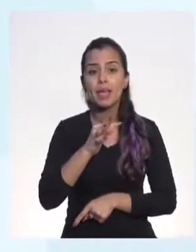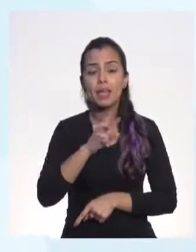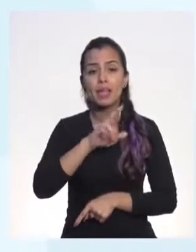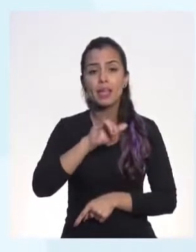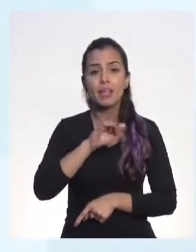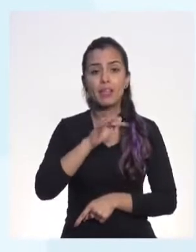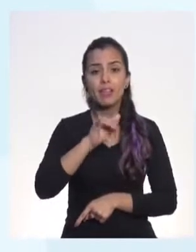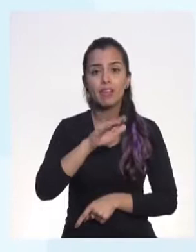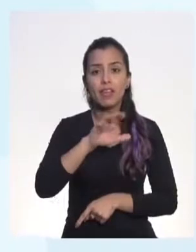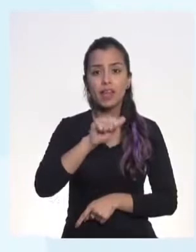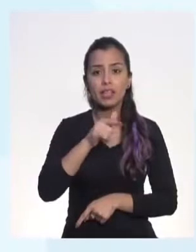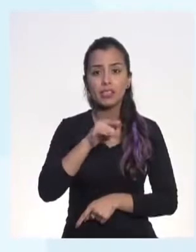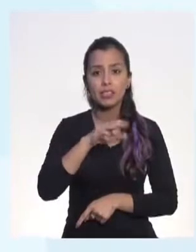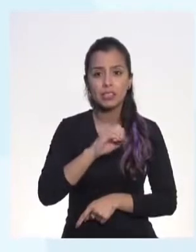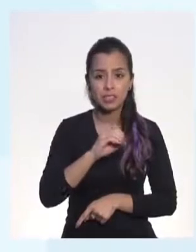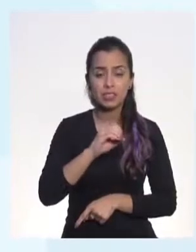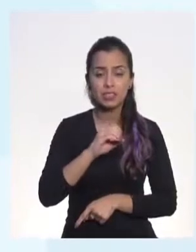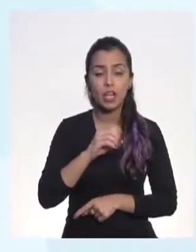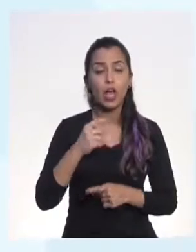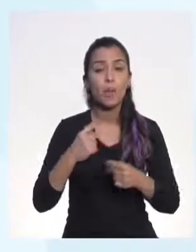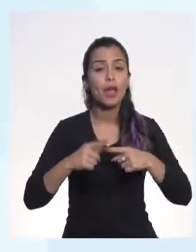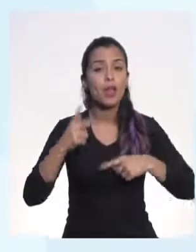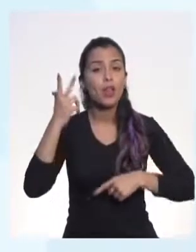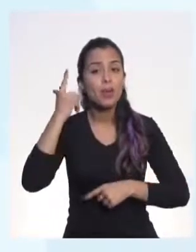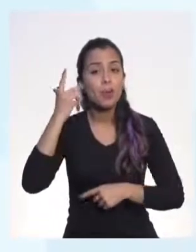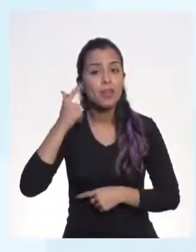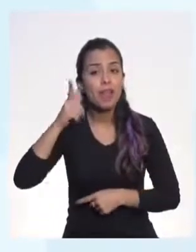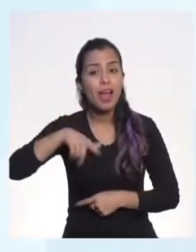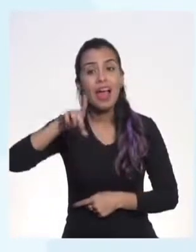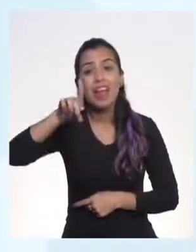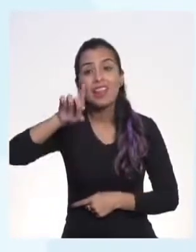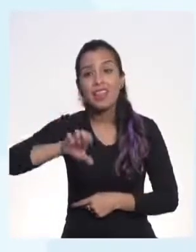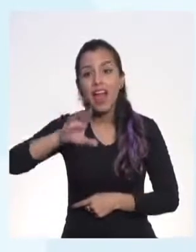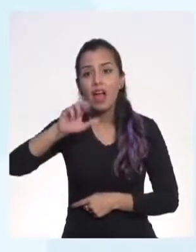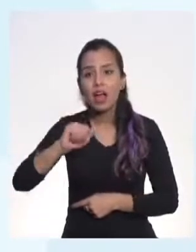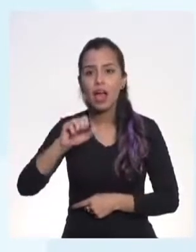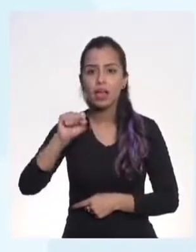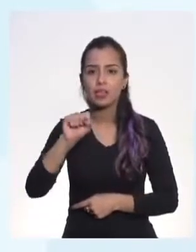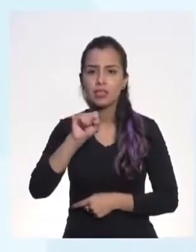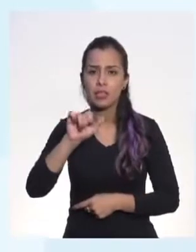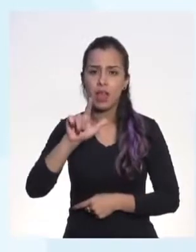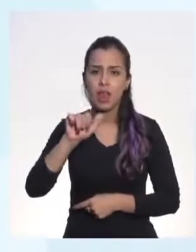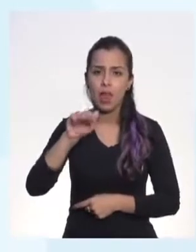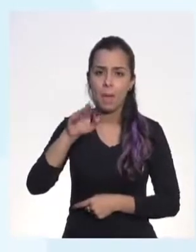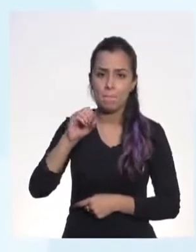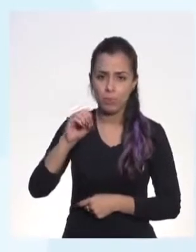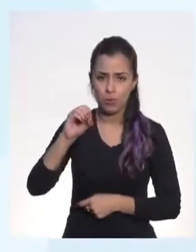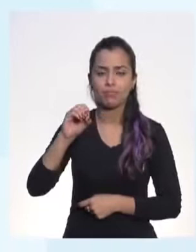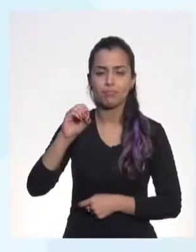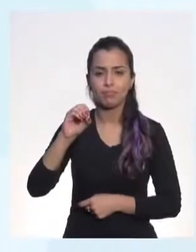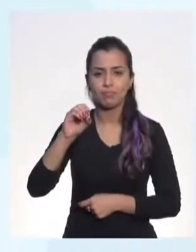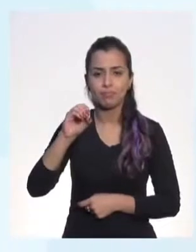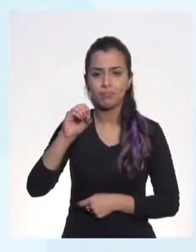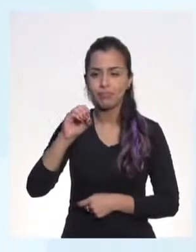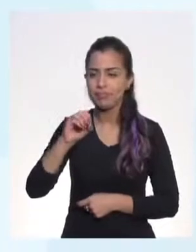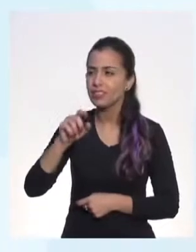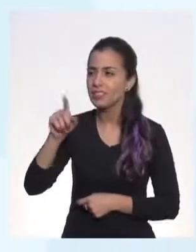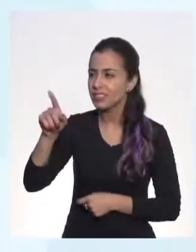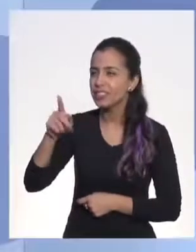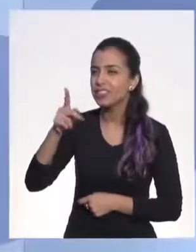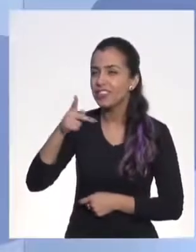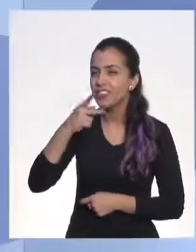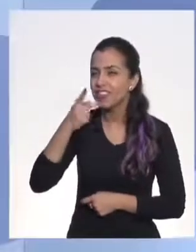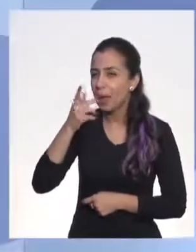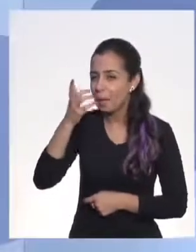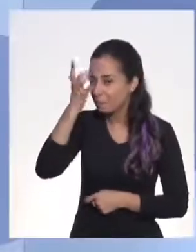coloquei aqui em cima Geralmente os versos são Deca eles são decassílabos Se a gente fosse fazer um processo chamado parte que eu falei que